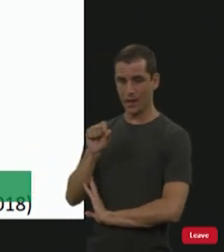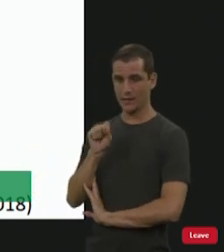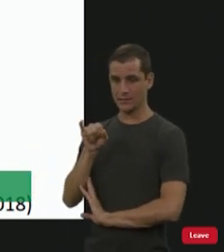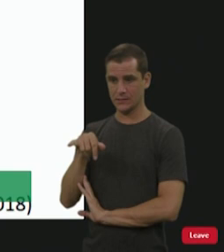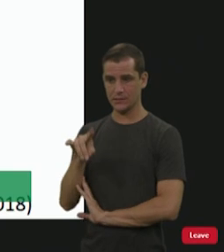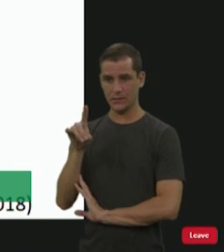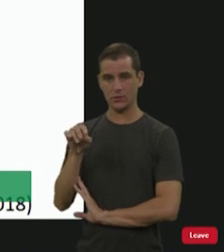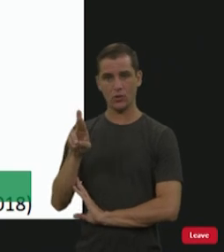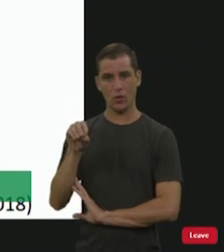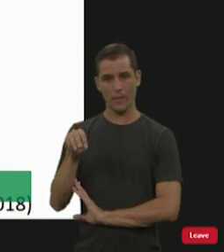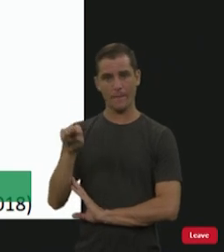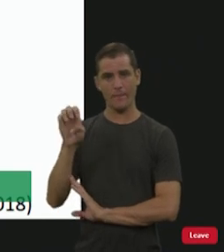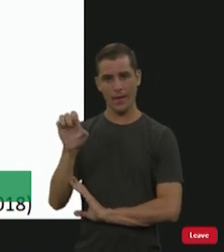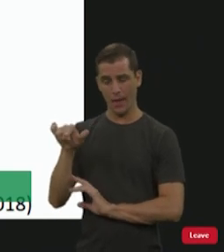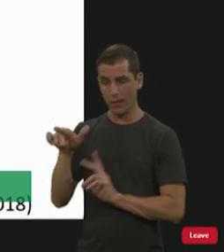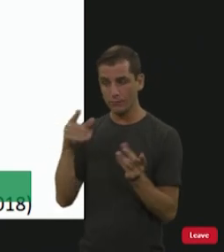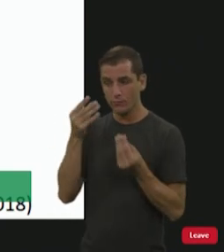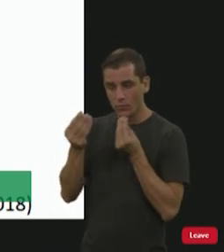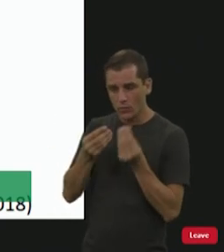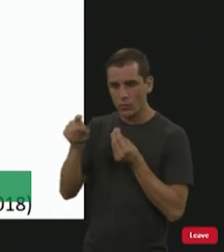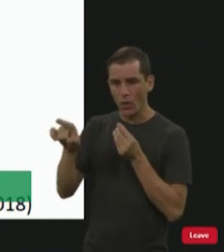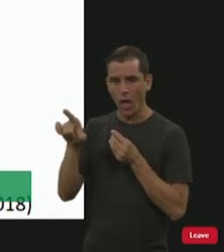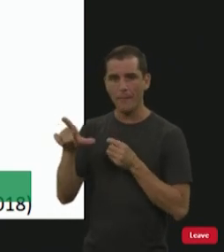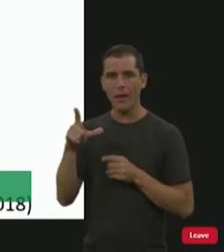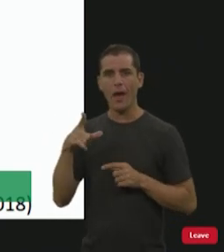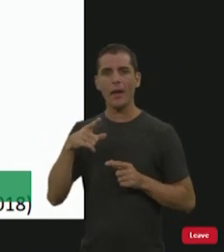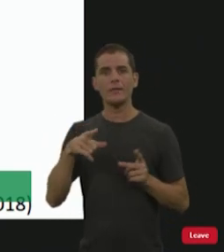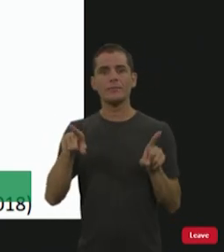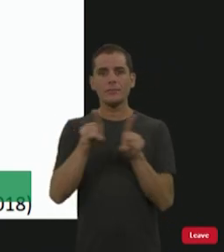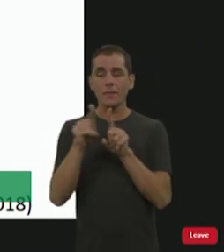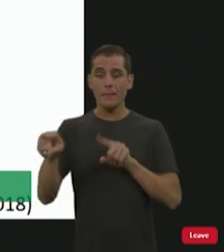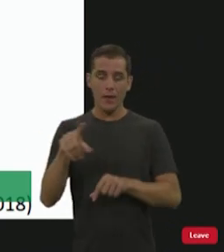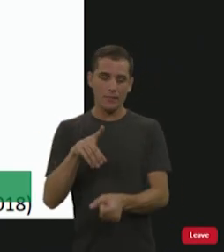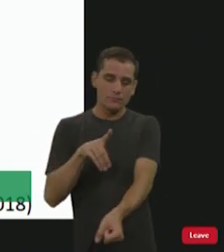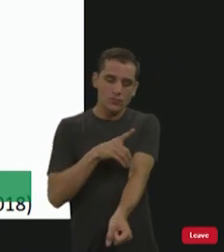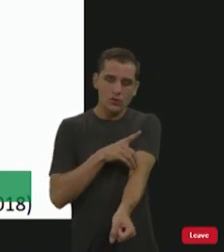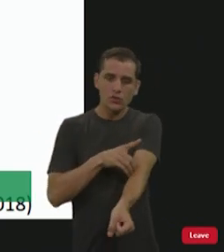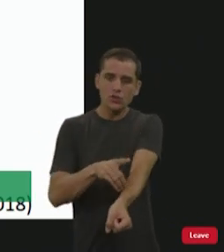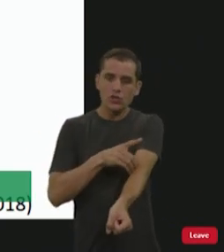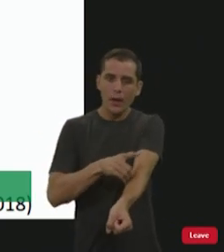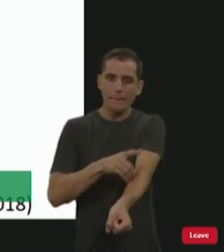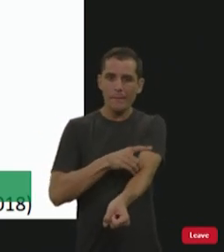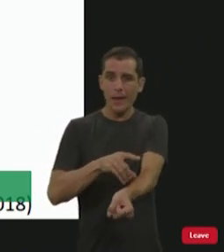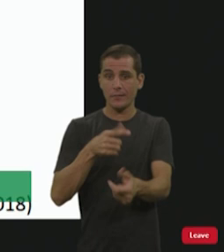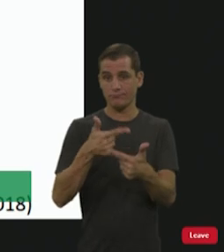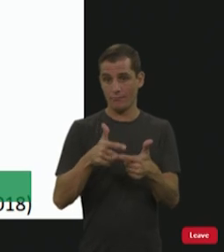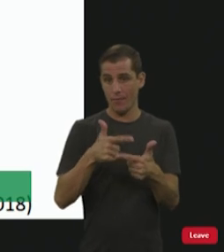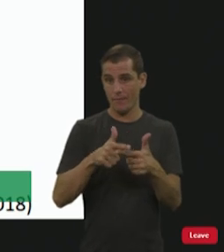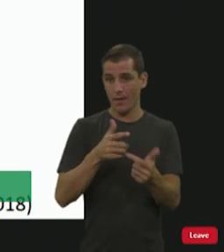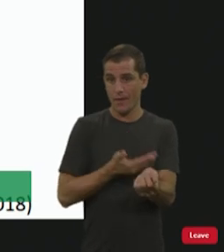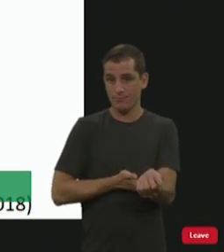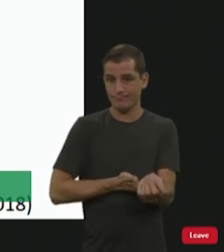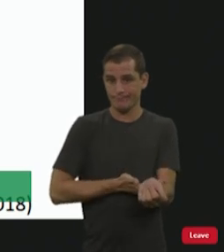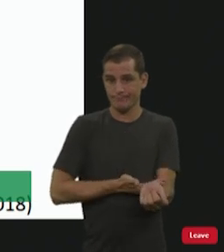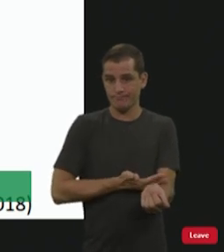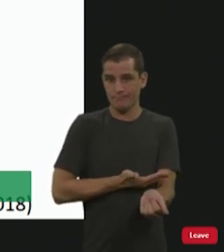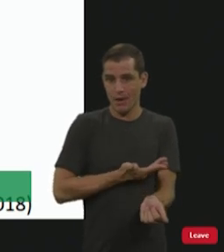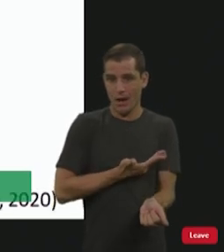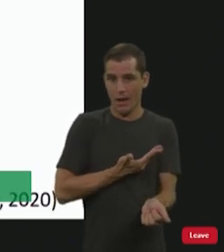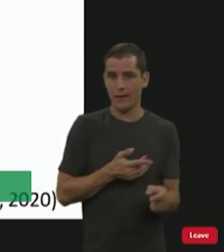pele, resistência insulínica, levando muitas vezes a diabetes, e dislipidemia, sobretudo aumento de triglicerídeos.